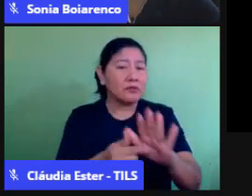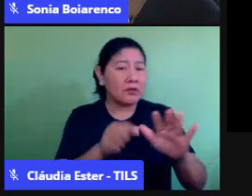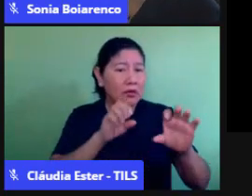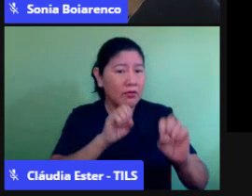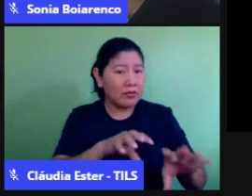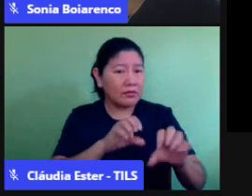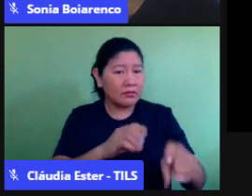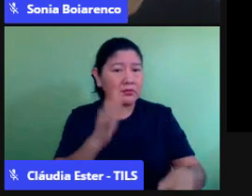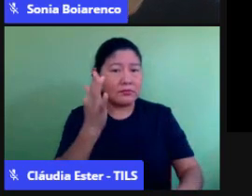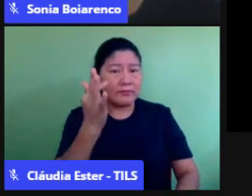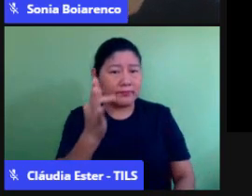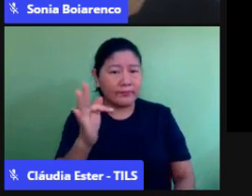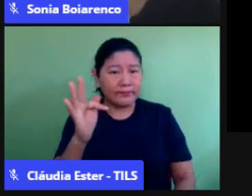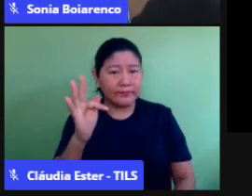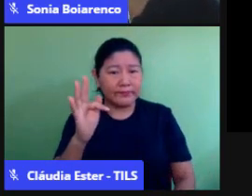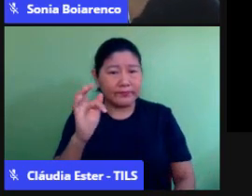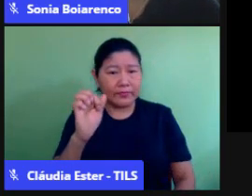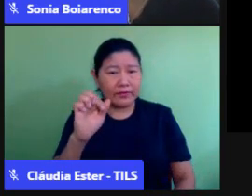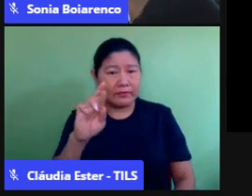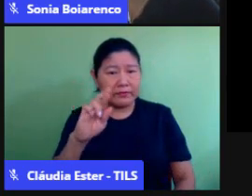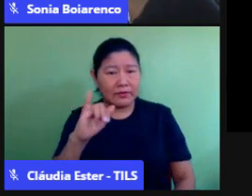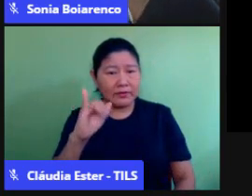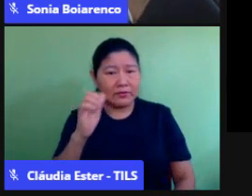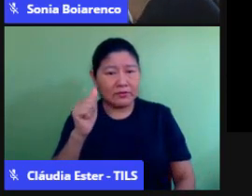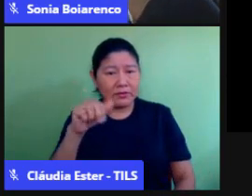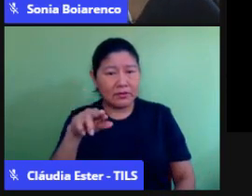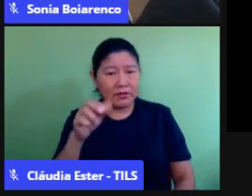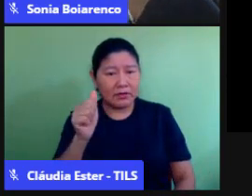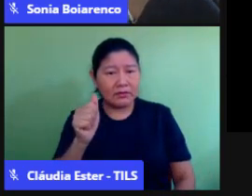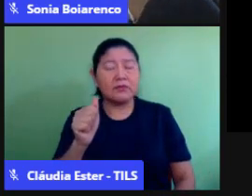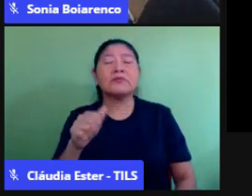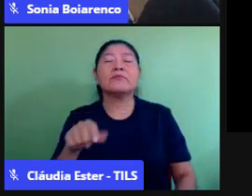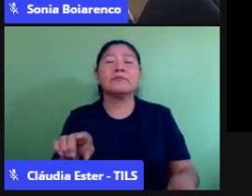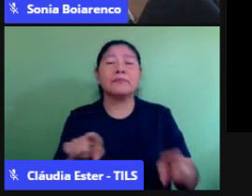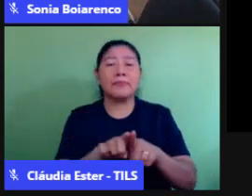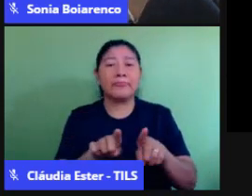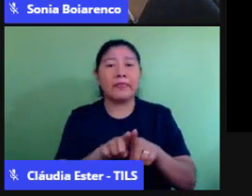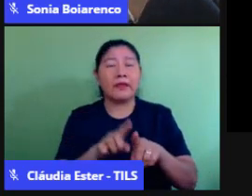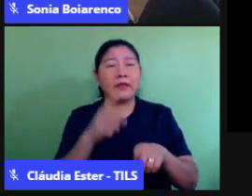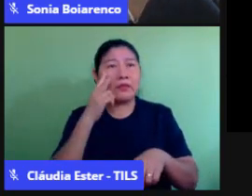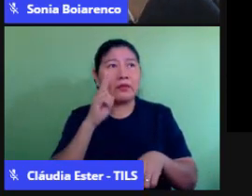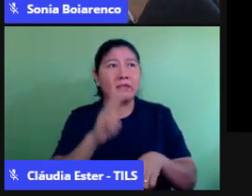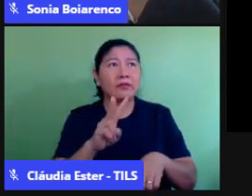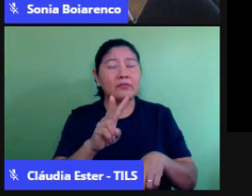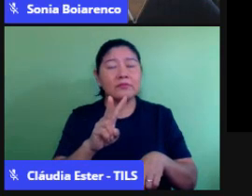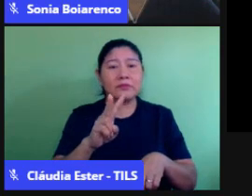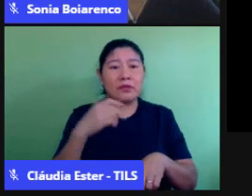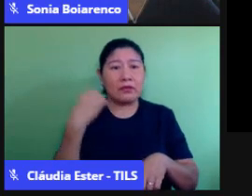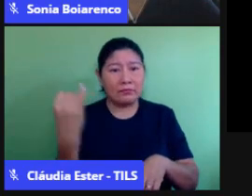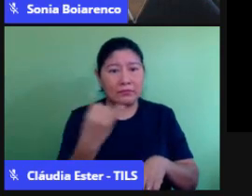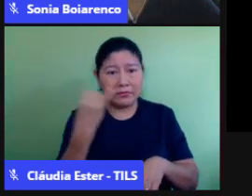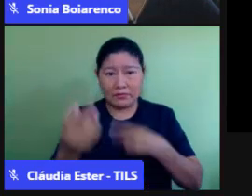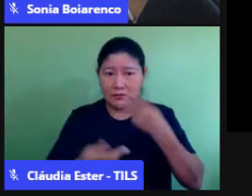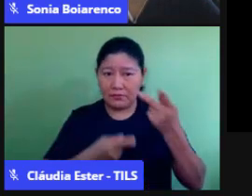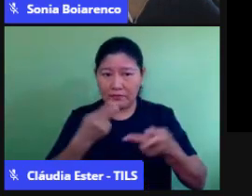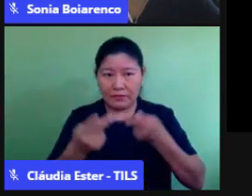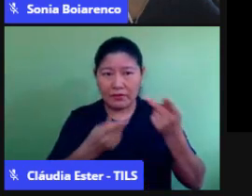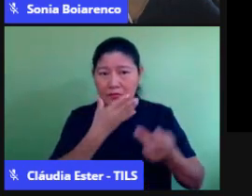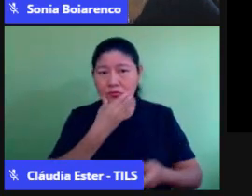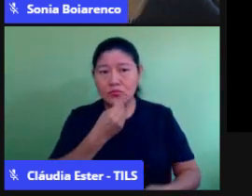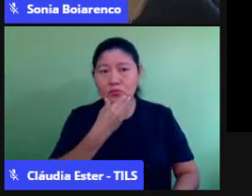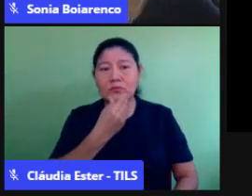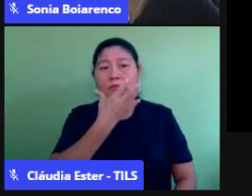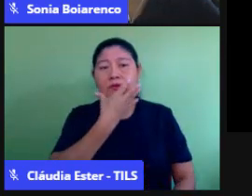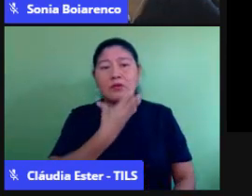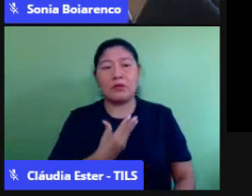vista que nós estamos no centenário do nosso querido patrono da Educação Nacional, Paulo Freire. Nós vamos estar